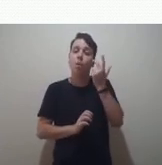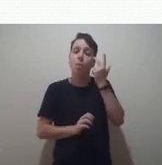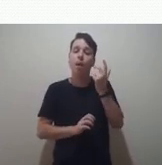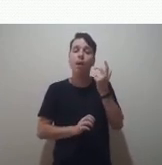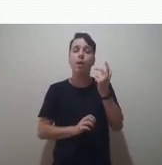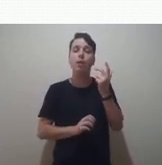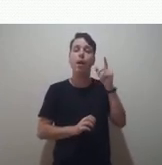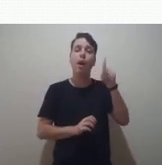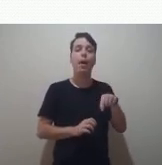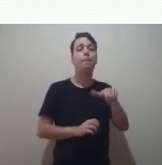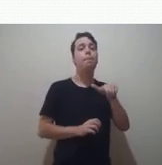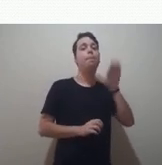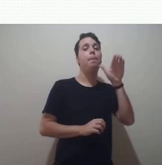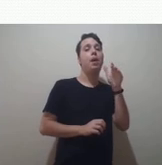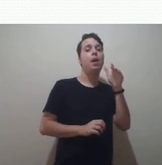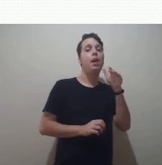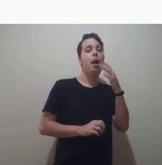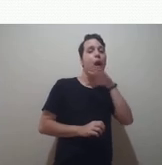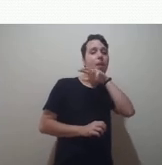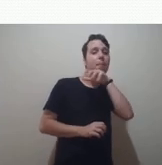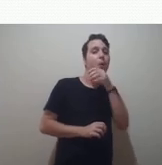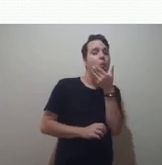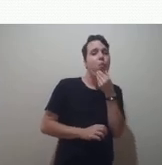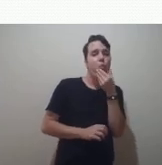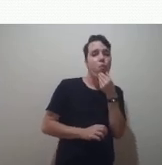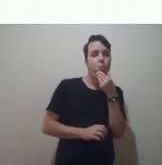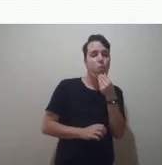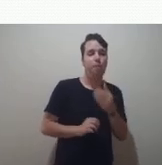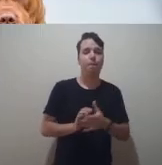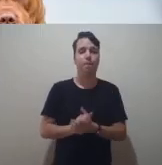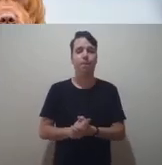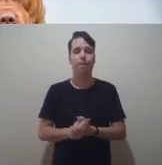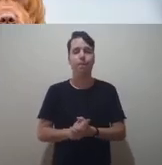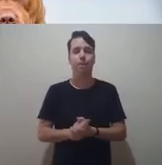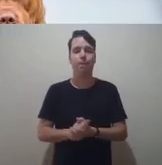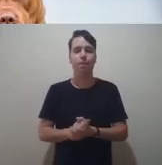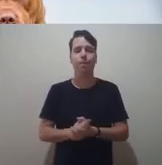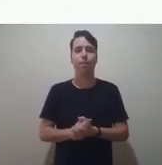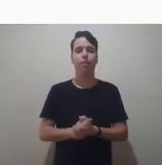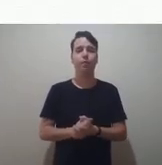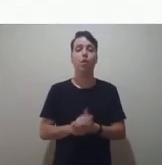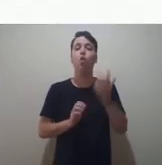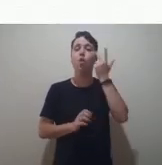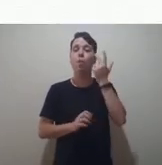E o sexo dos animais mais cometidos são os machos.